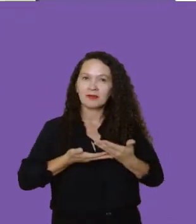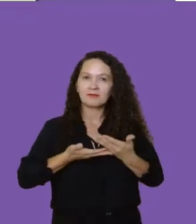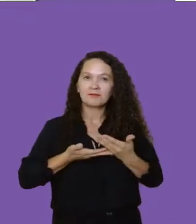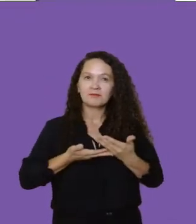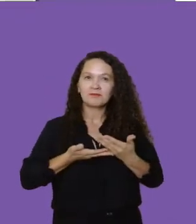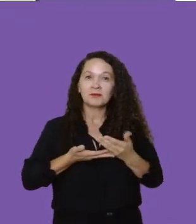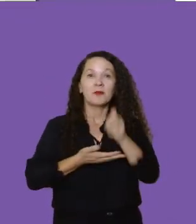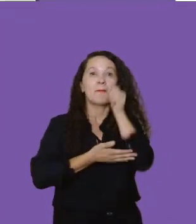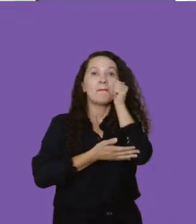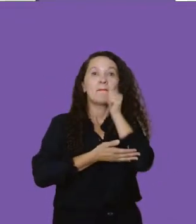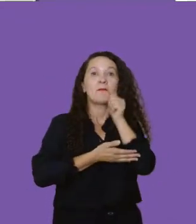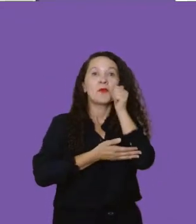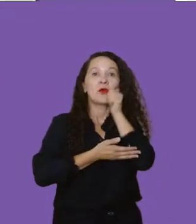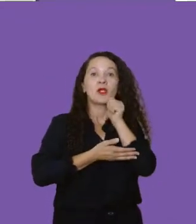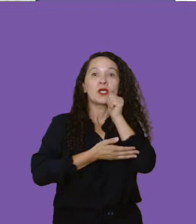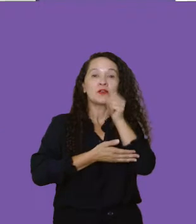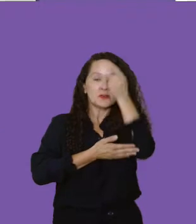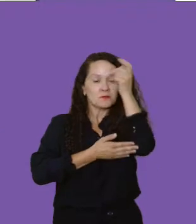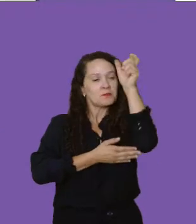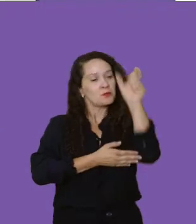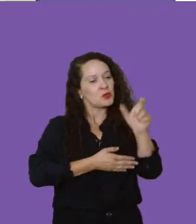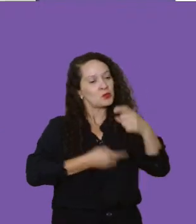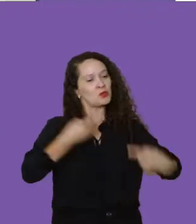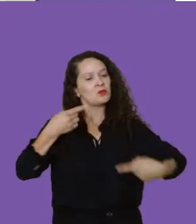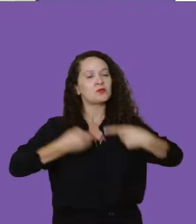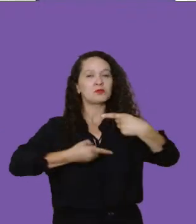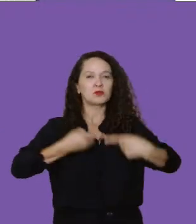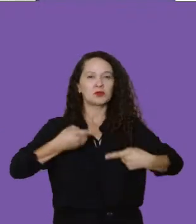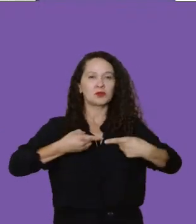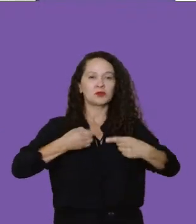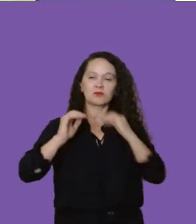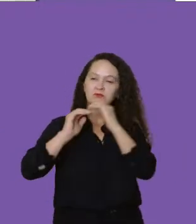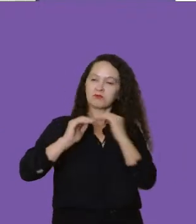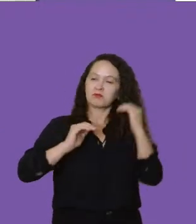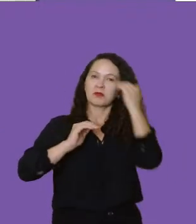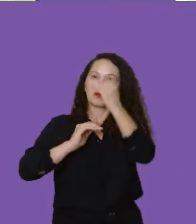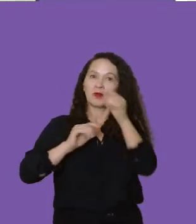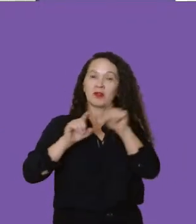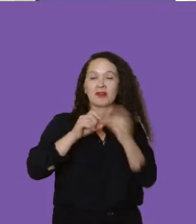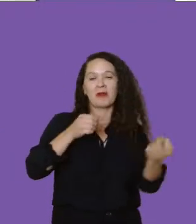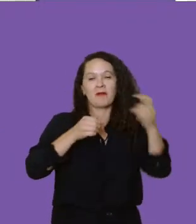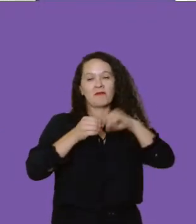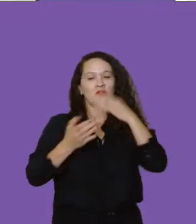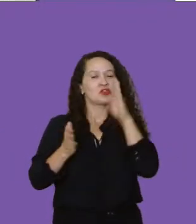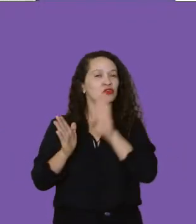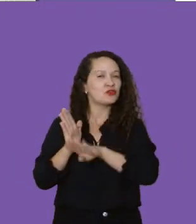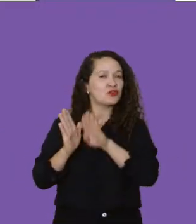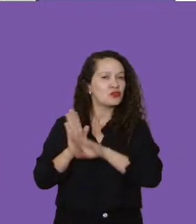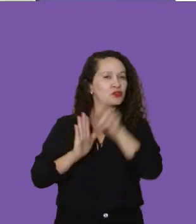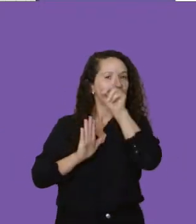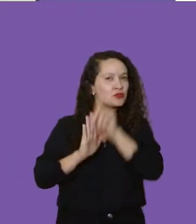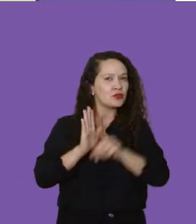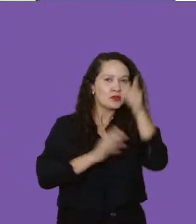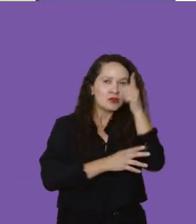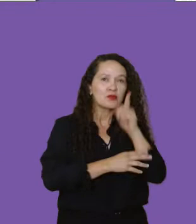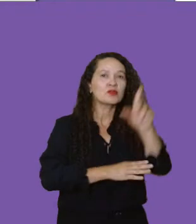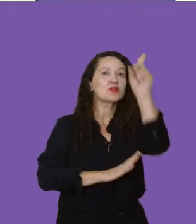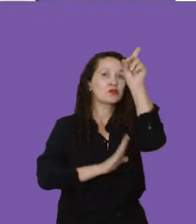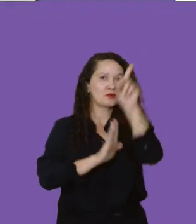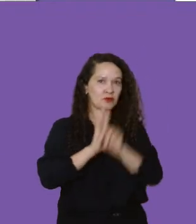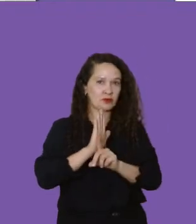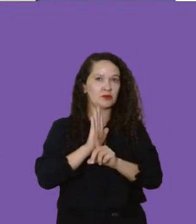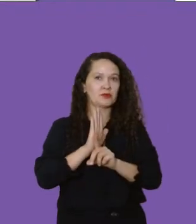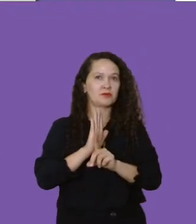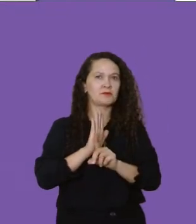de mulheres como sujeitos políticos, avanços e retrocessos nas conquistas dos